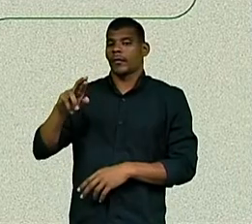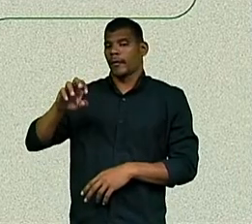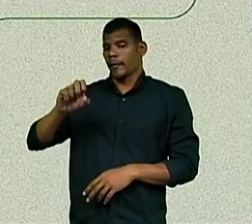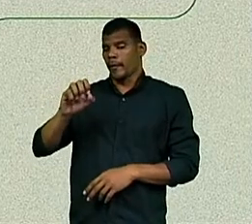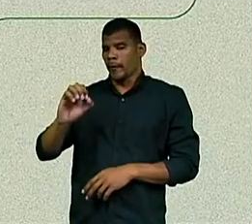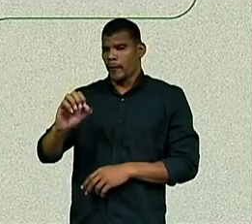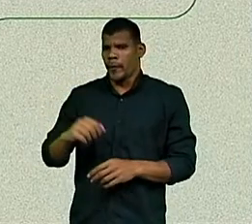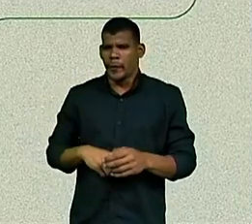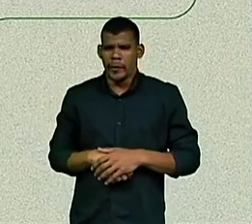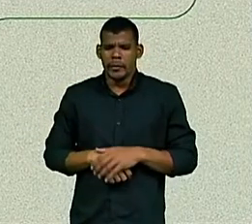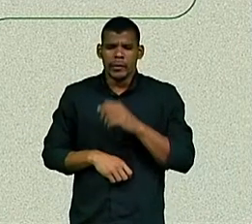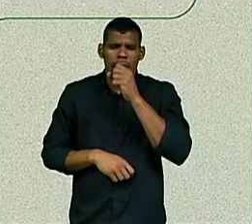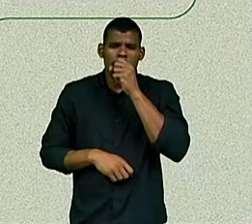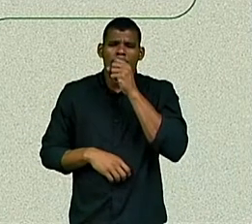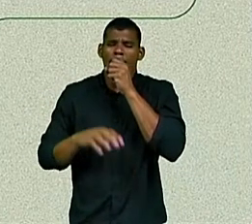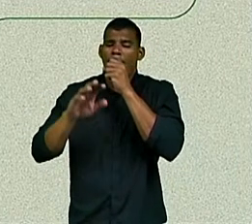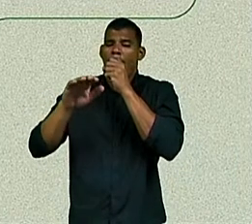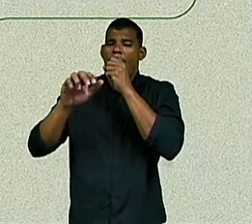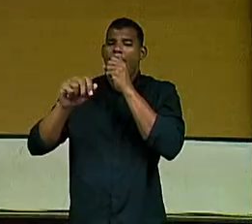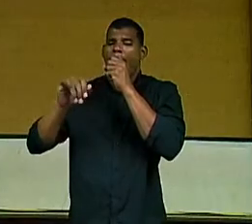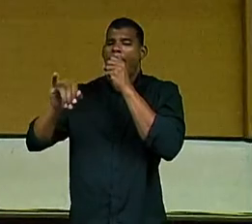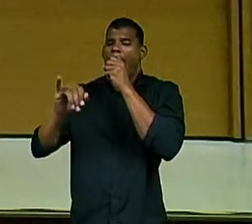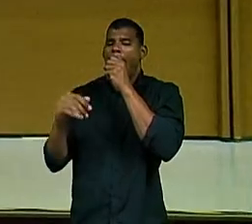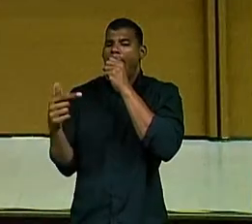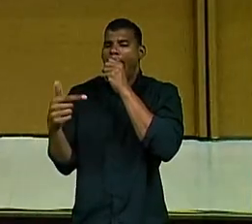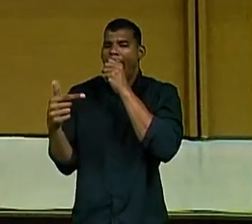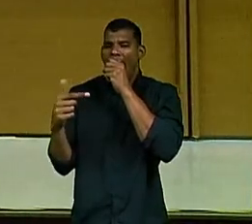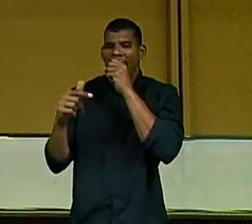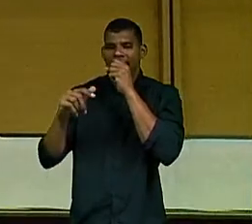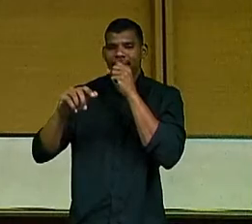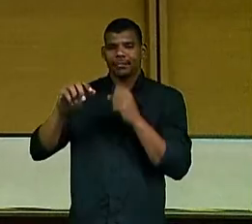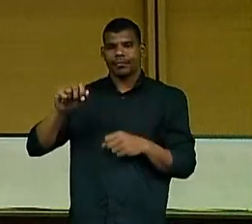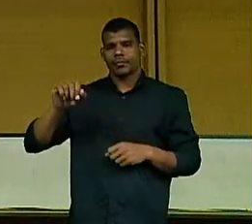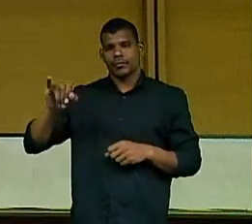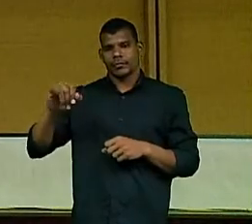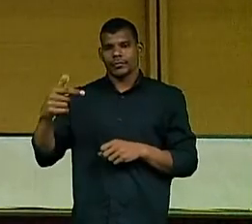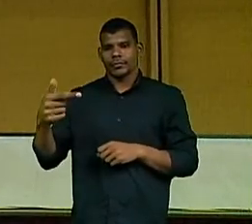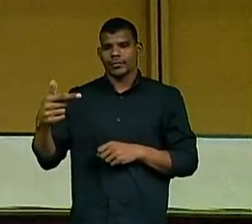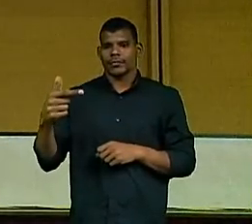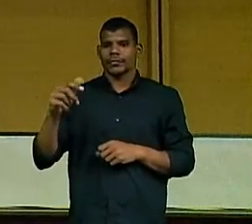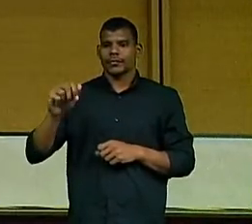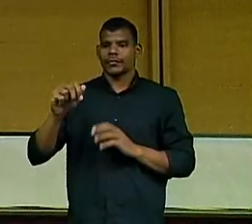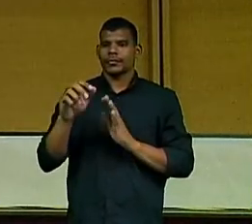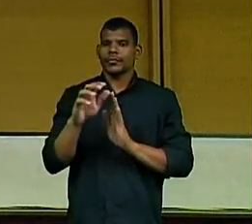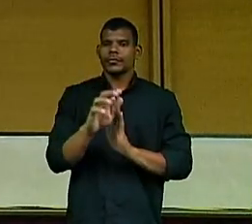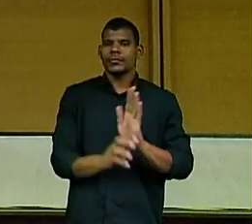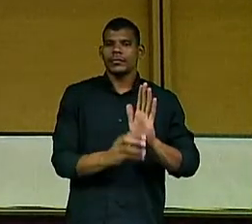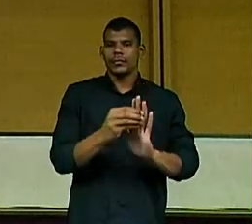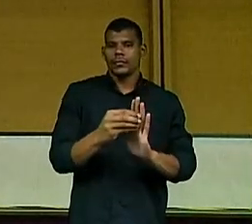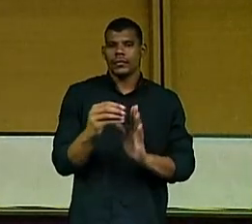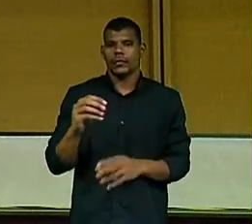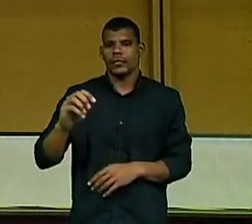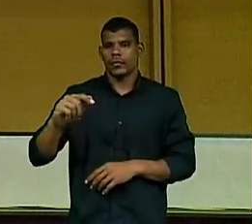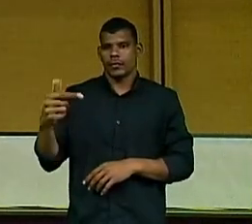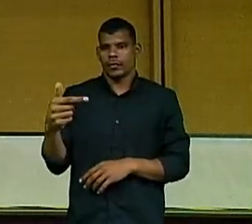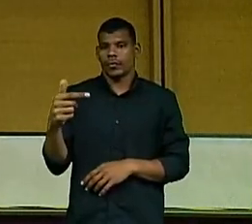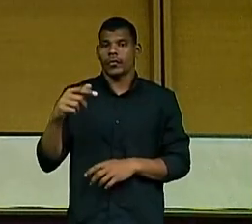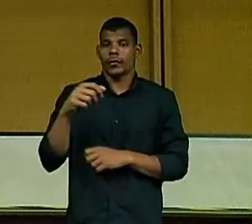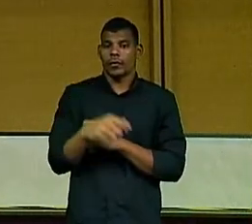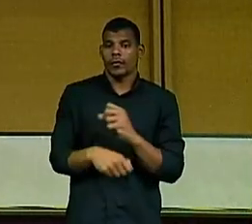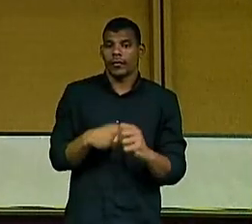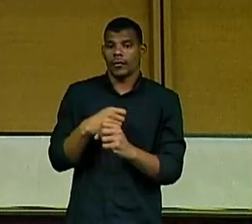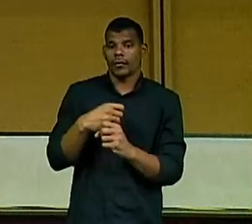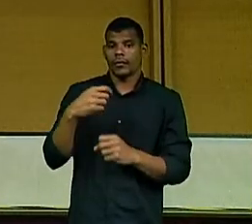o ai dois lá em 1965 ele além de acabar